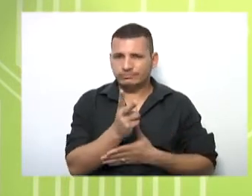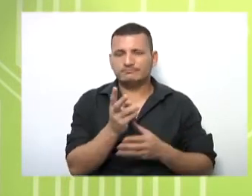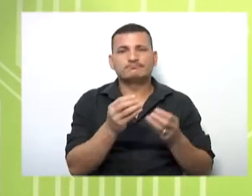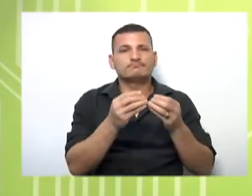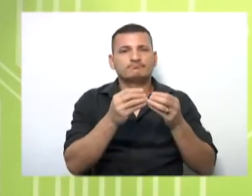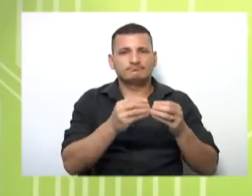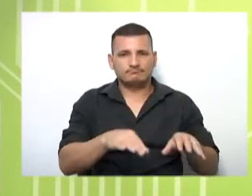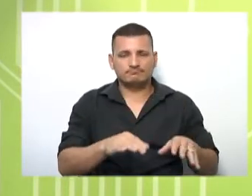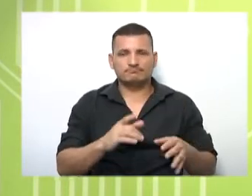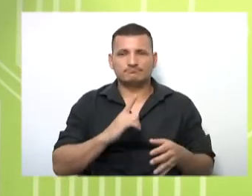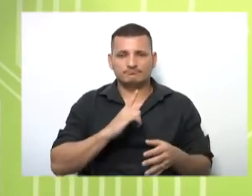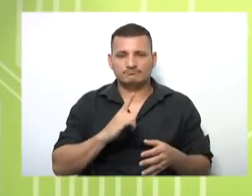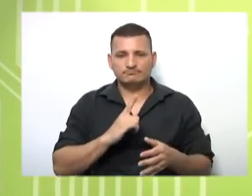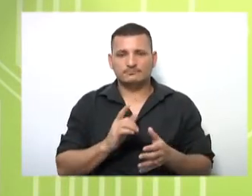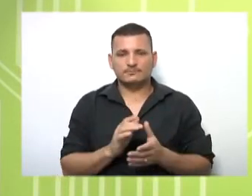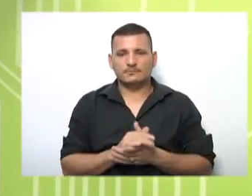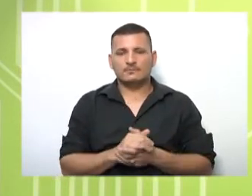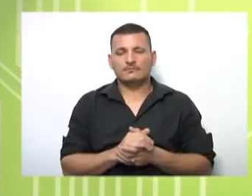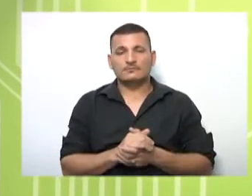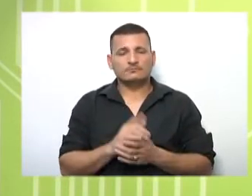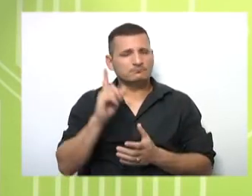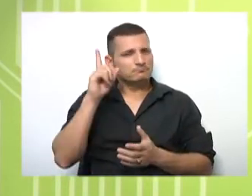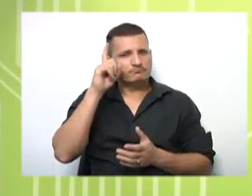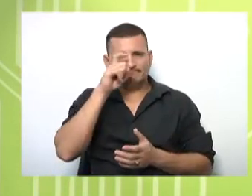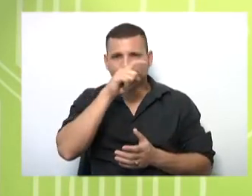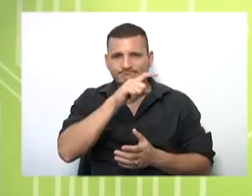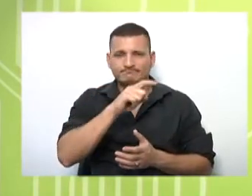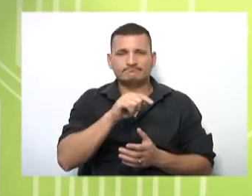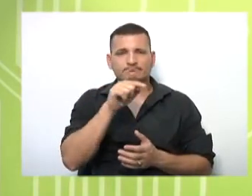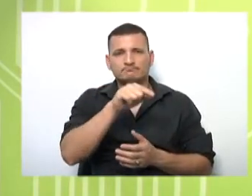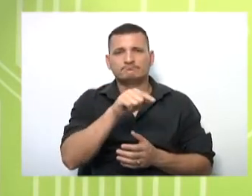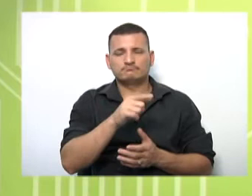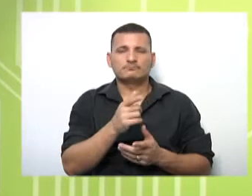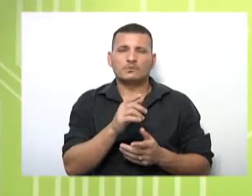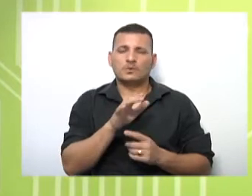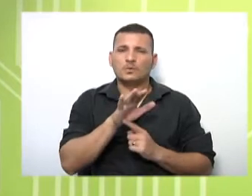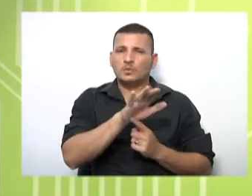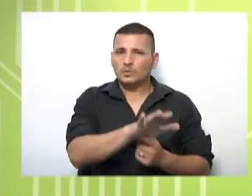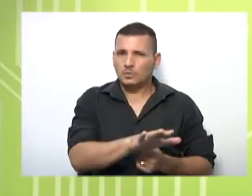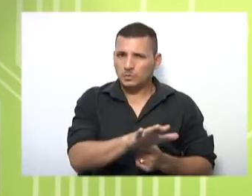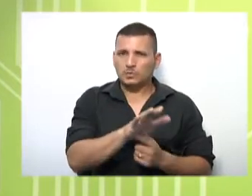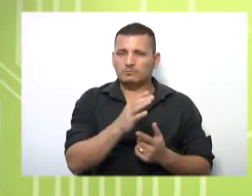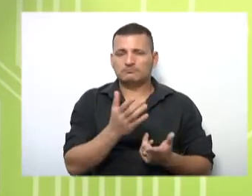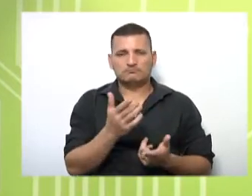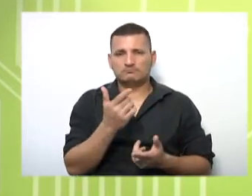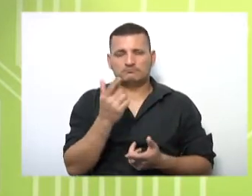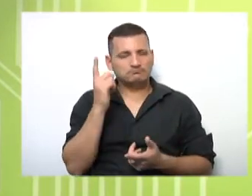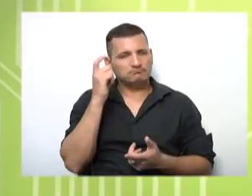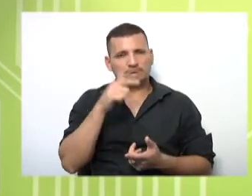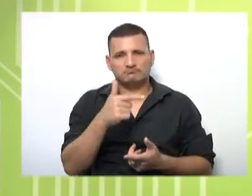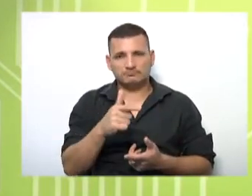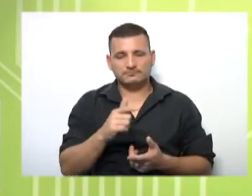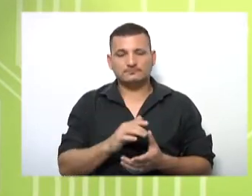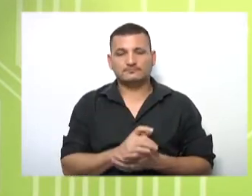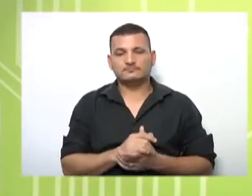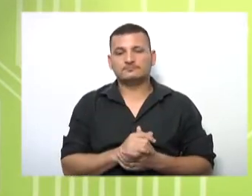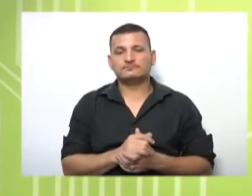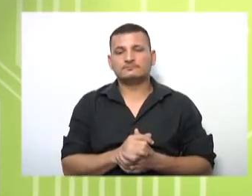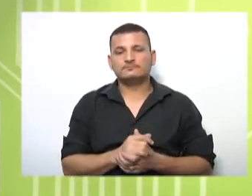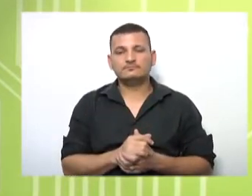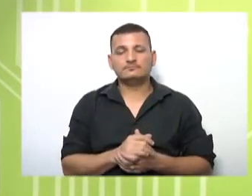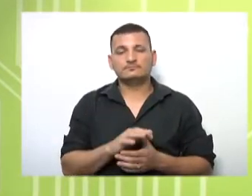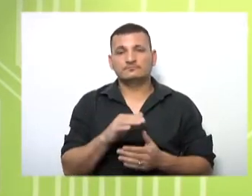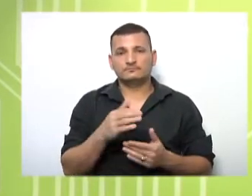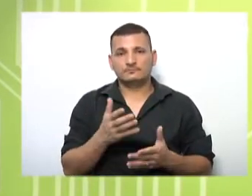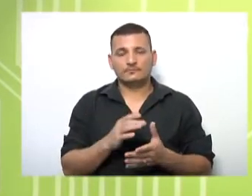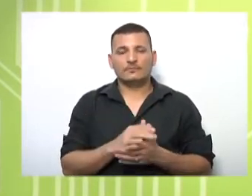prejudicadas e dificilmente são reparadas pelos danos sofridos. Então,